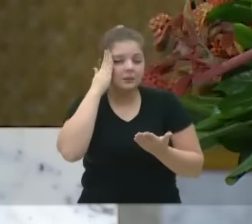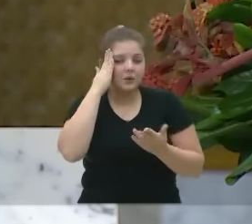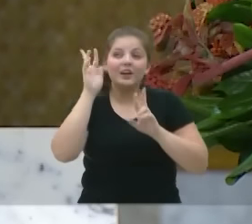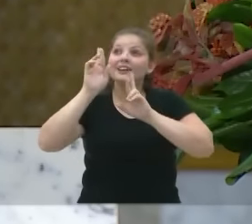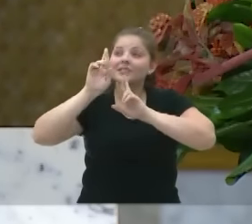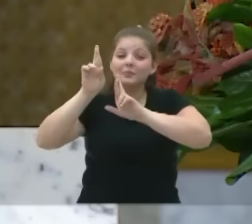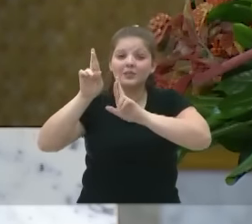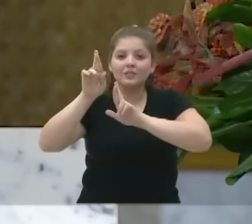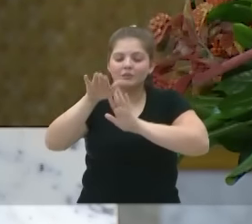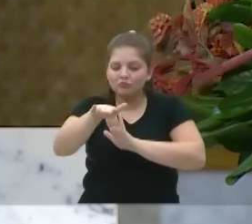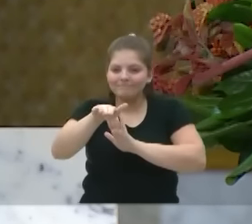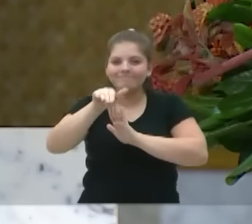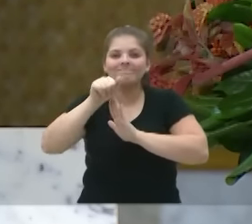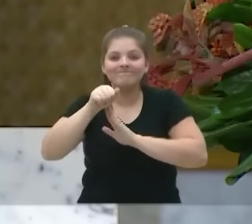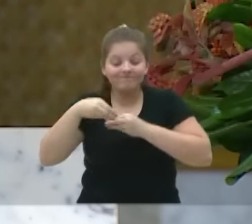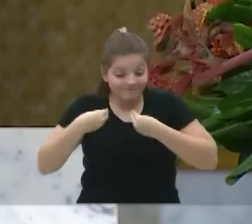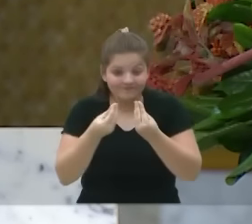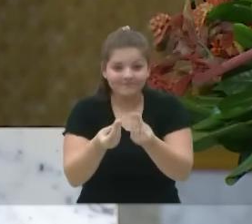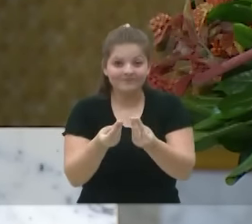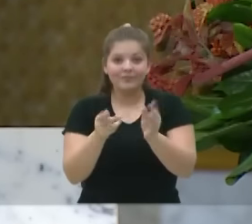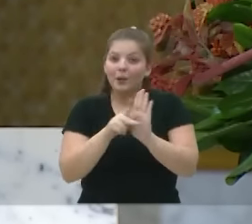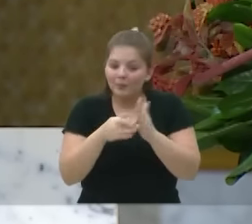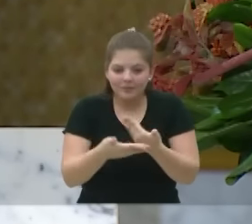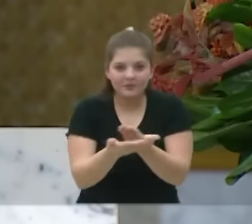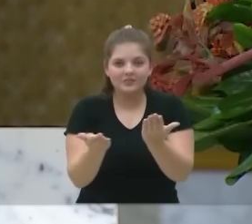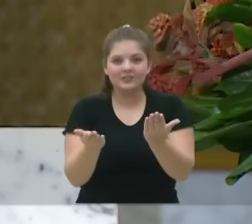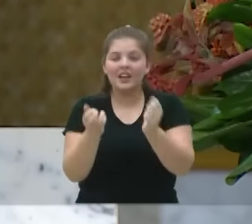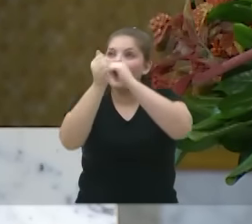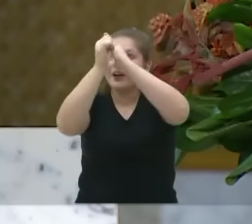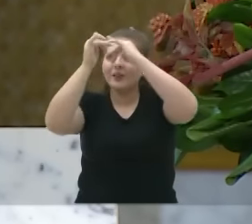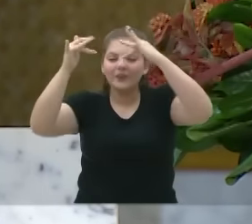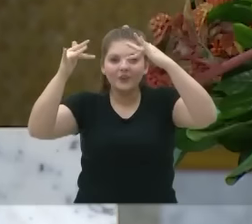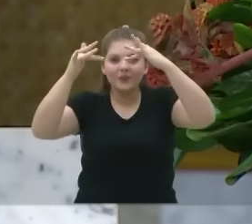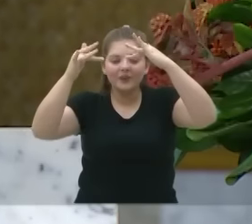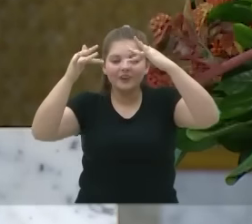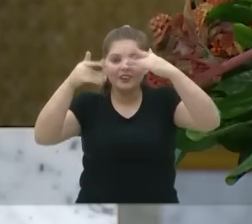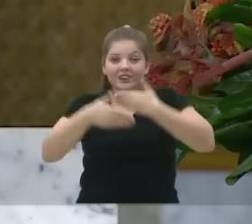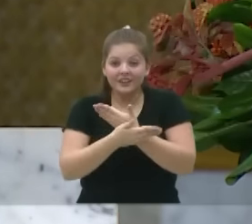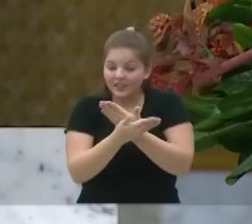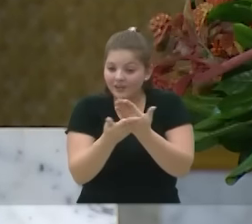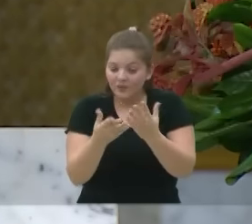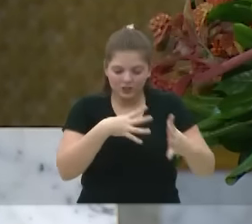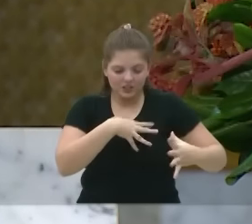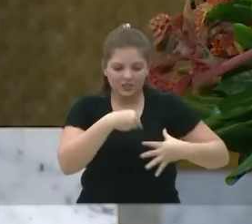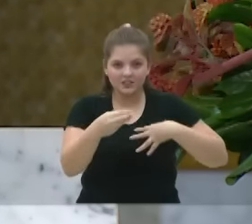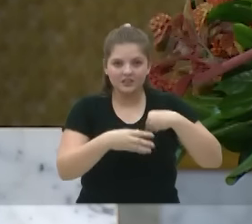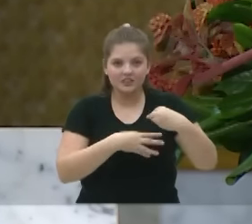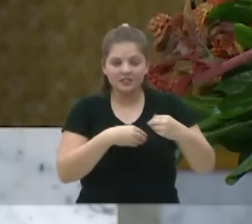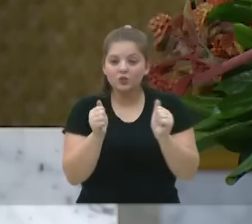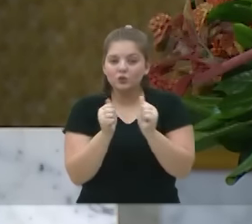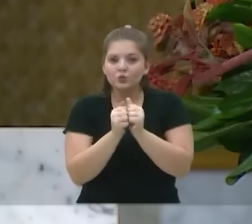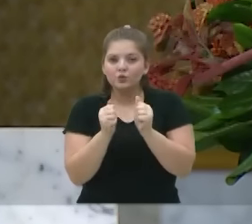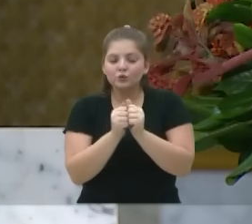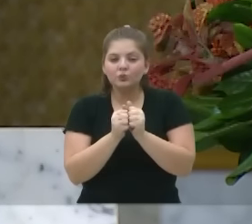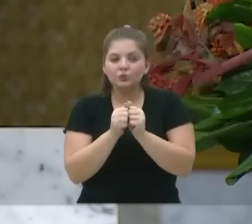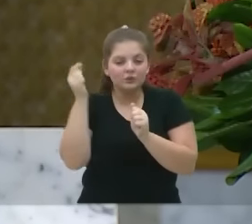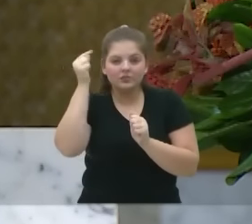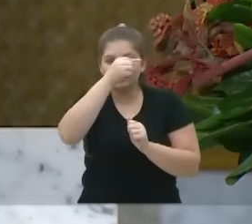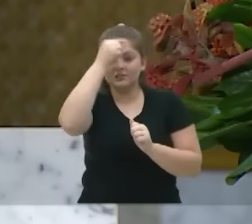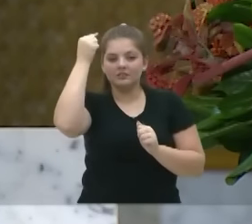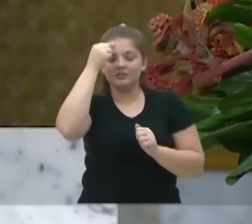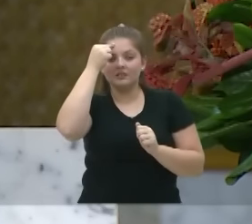seu chamamento vos dá, qual a riqueza da glória que está na vossa herança com os santos, e que